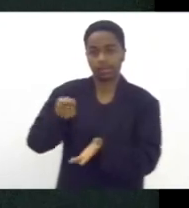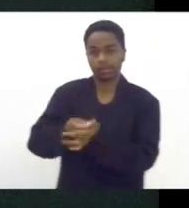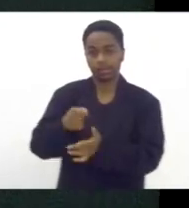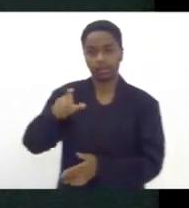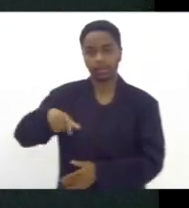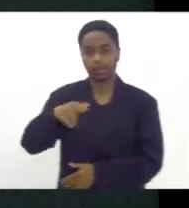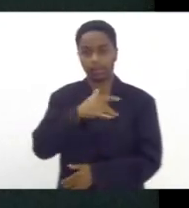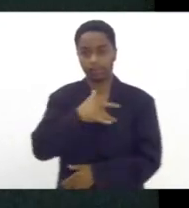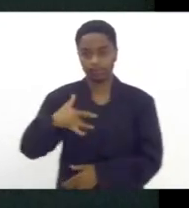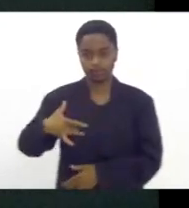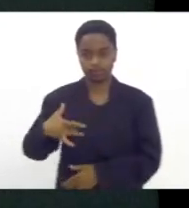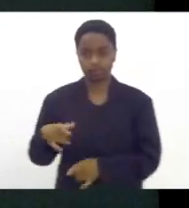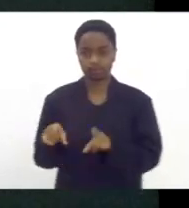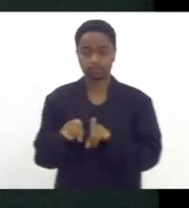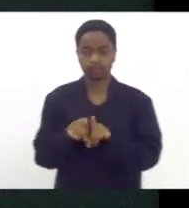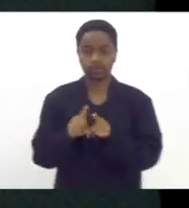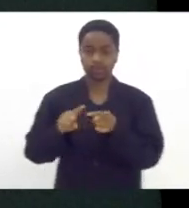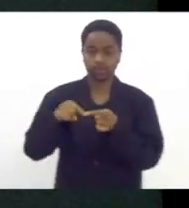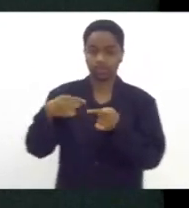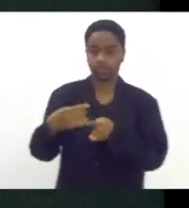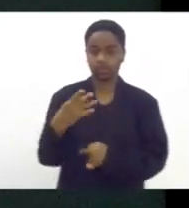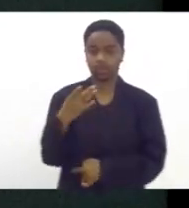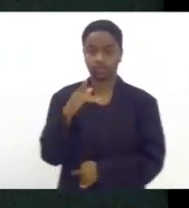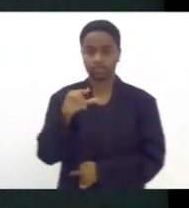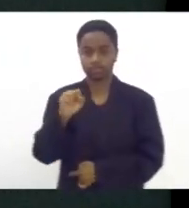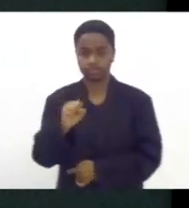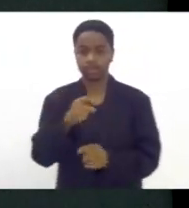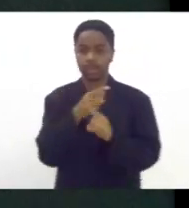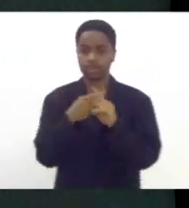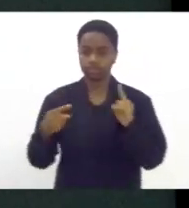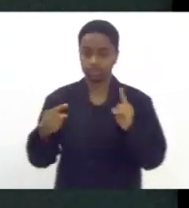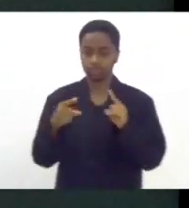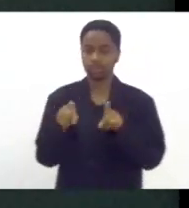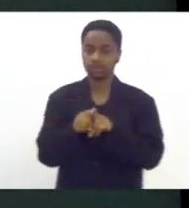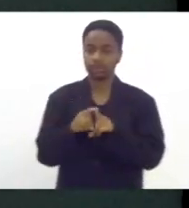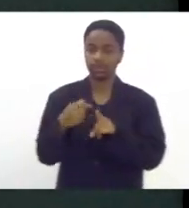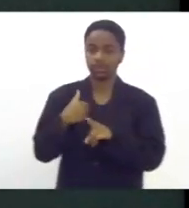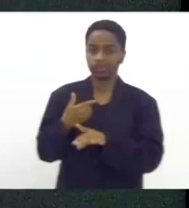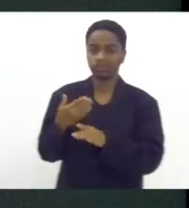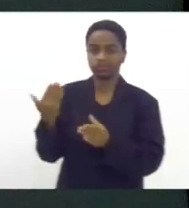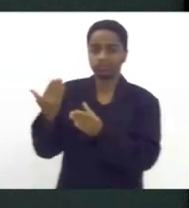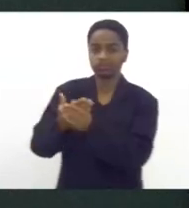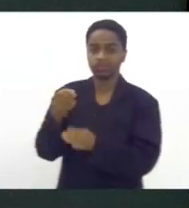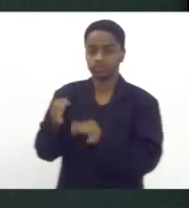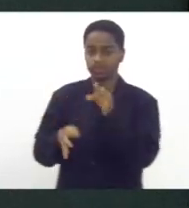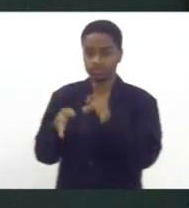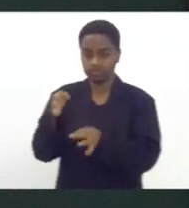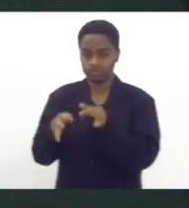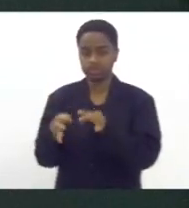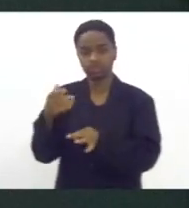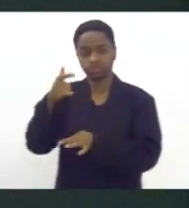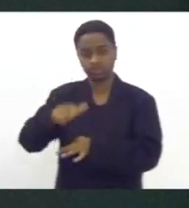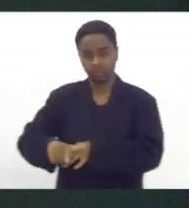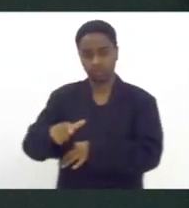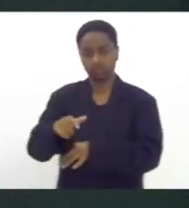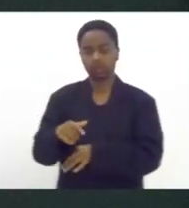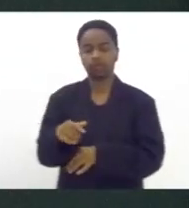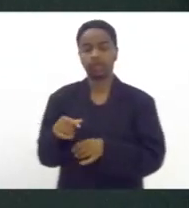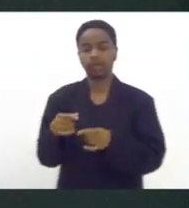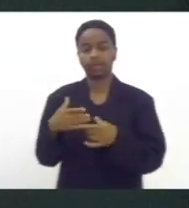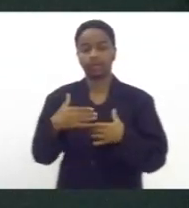plano em quatro dias o meu plano foi cancelado eu tive que entrar na justiça novamente com a Unimed a minha